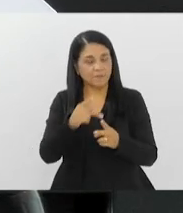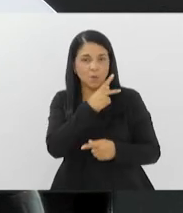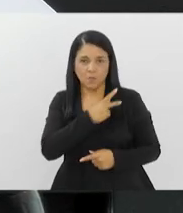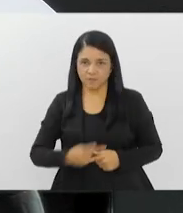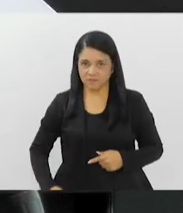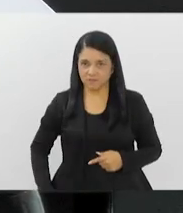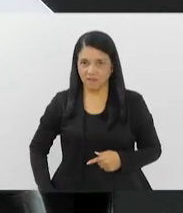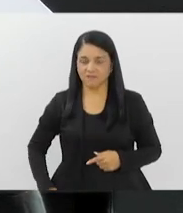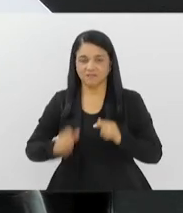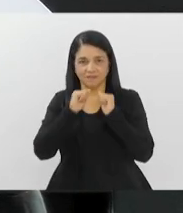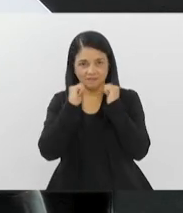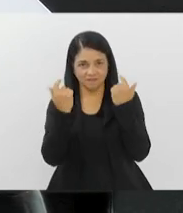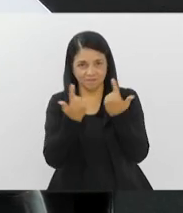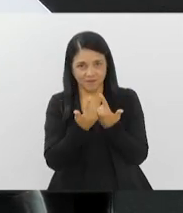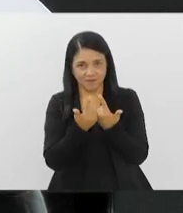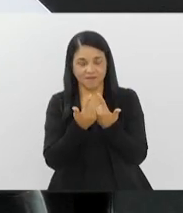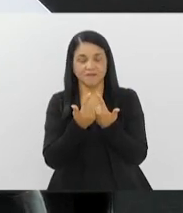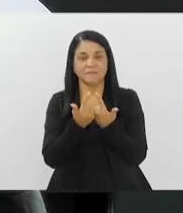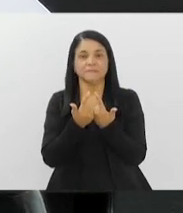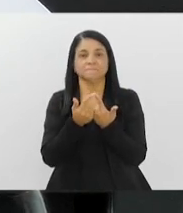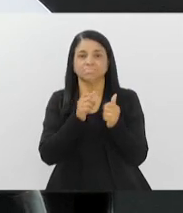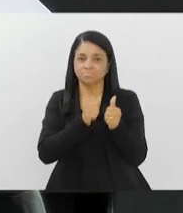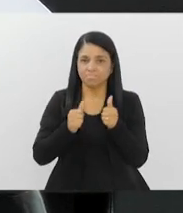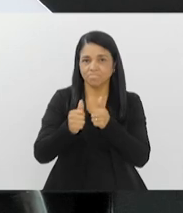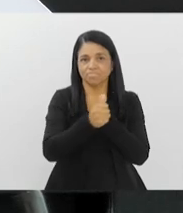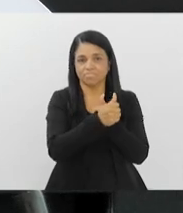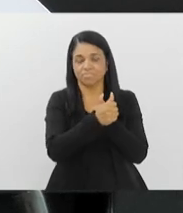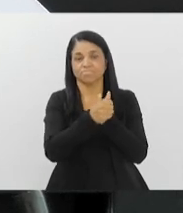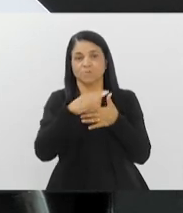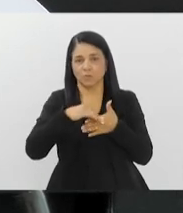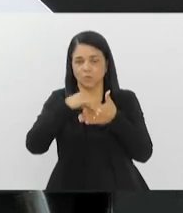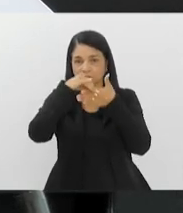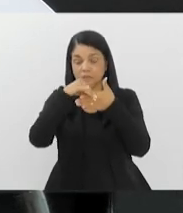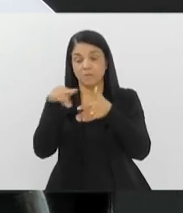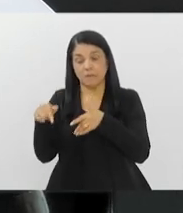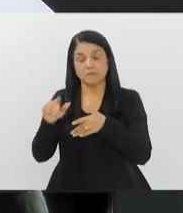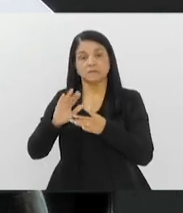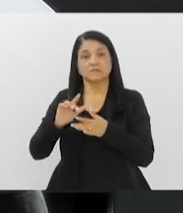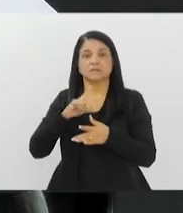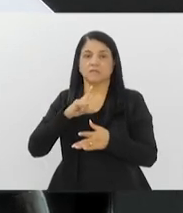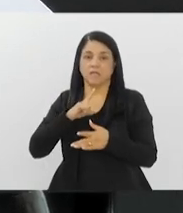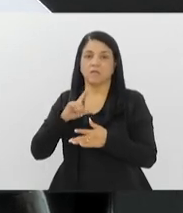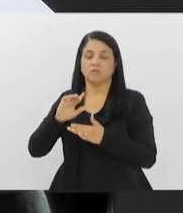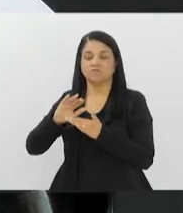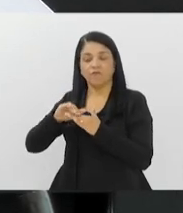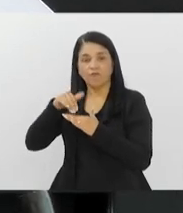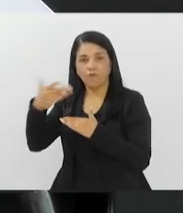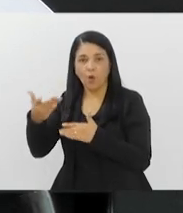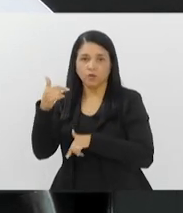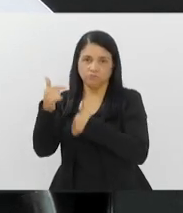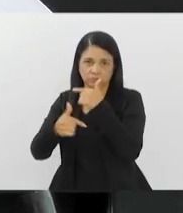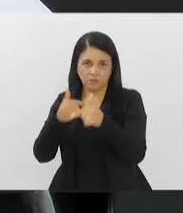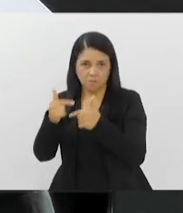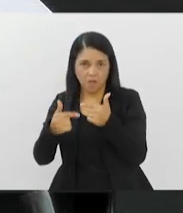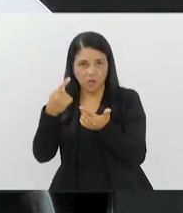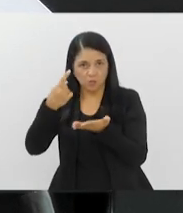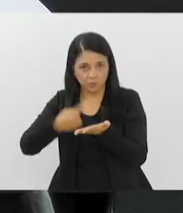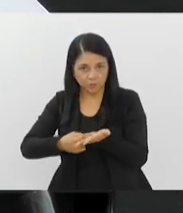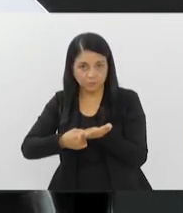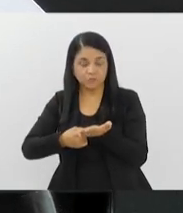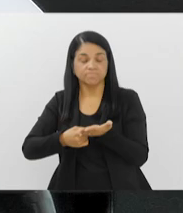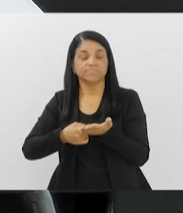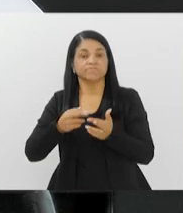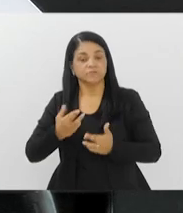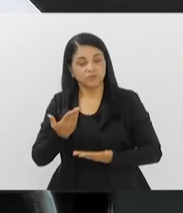Assembleia Legislativa, está à frente do fórum, mas ele faz um trabalho diferenciado, compartilhando